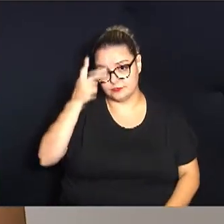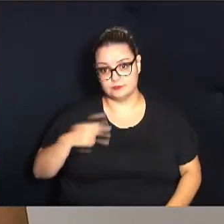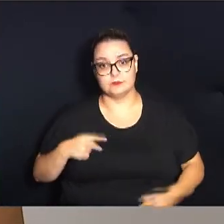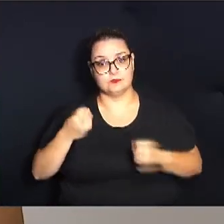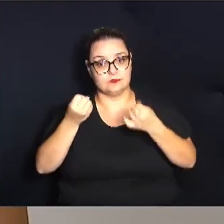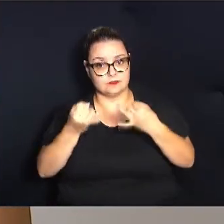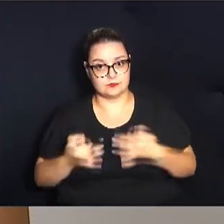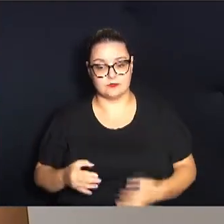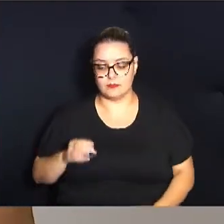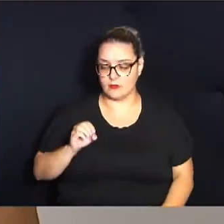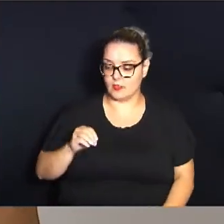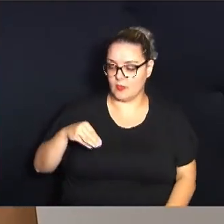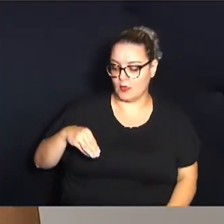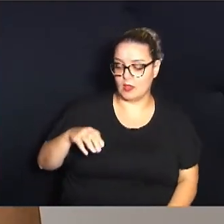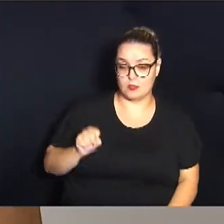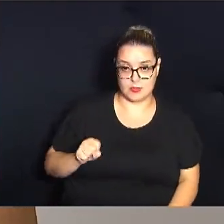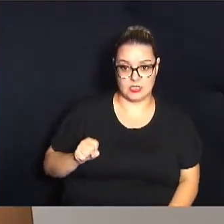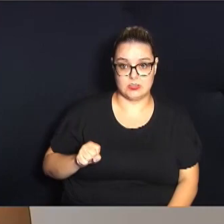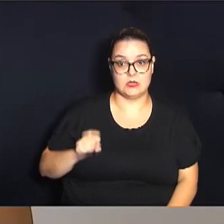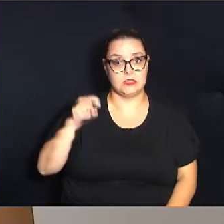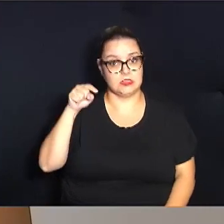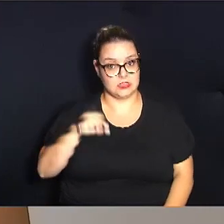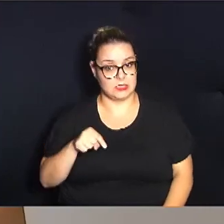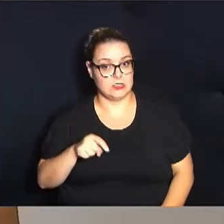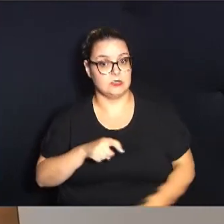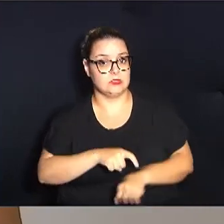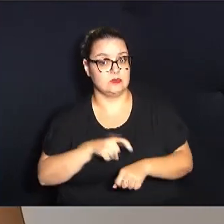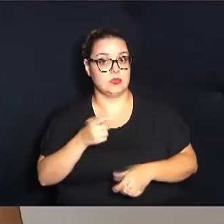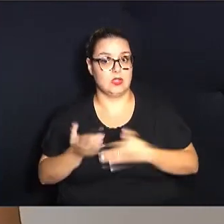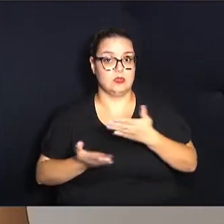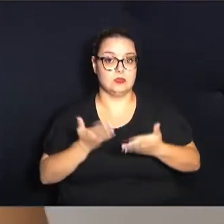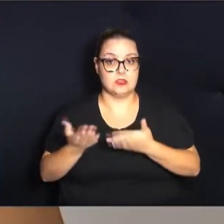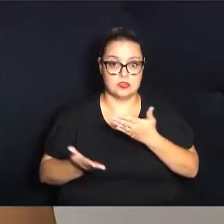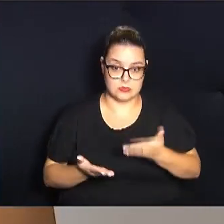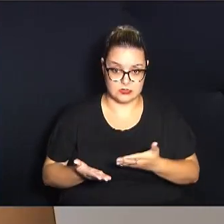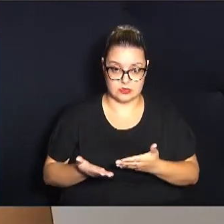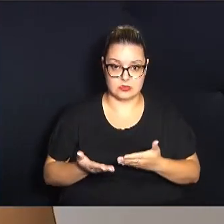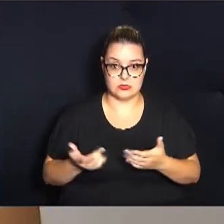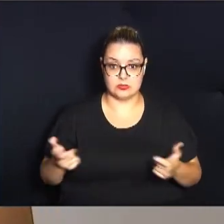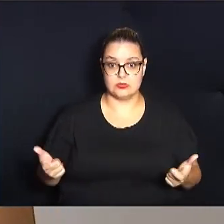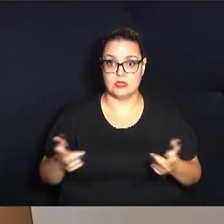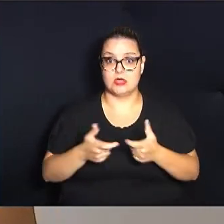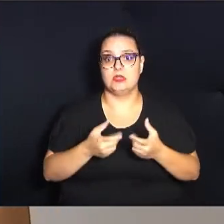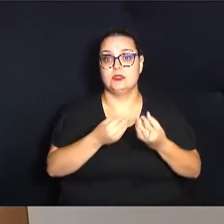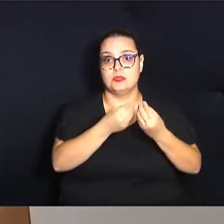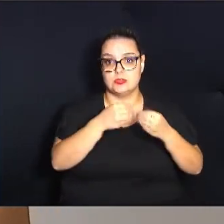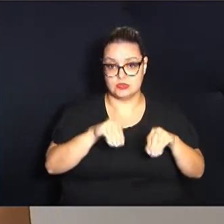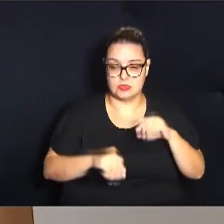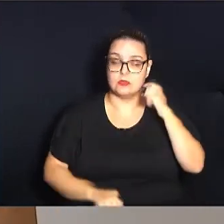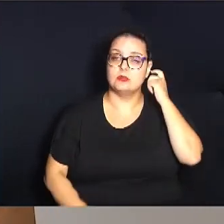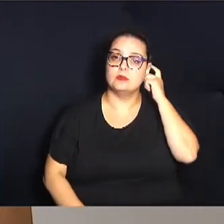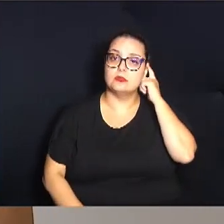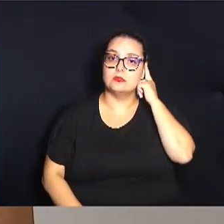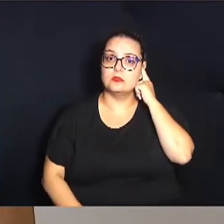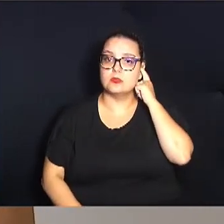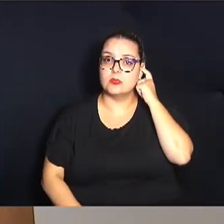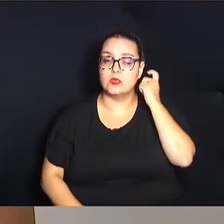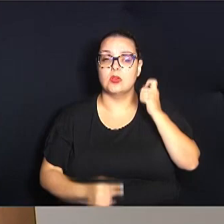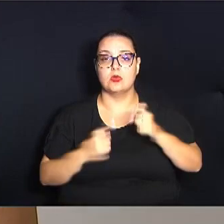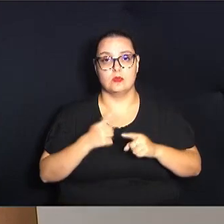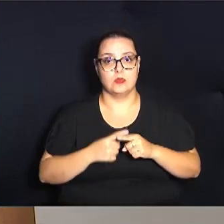da OMS diz que nesses casos o tratamento tem que ser na base da redução de danos, né? Porque o